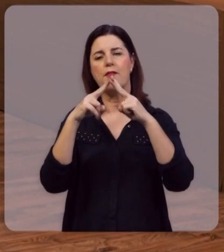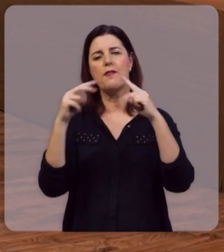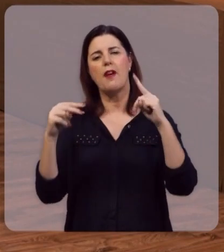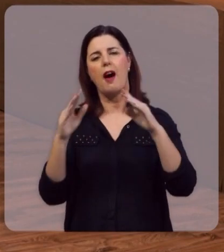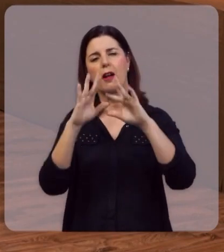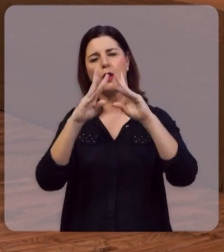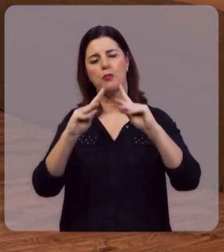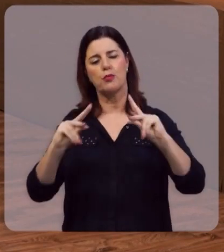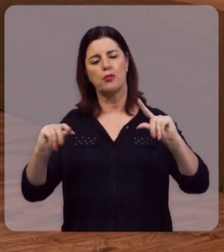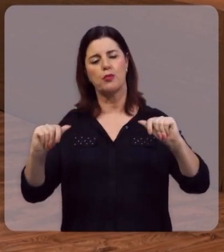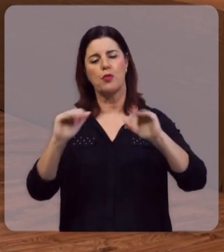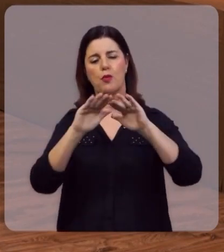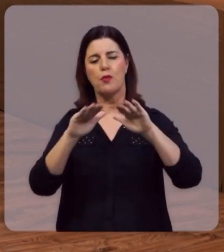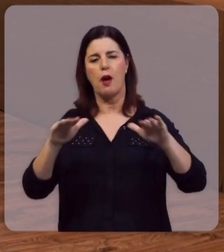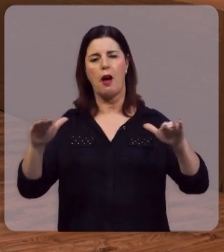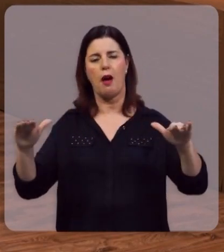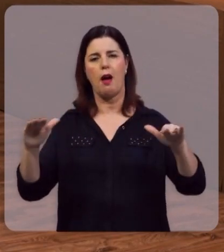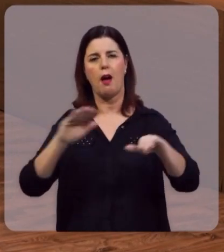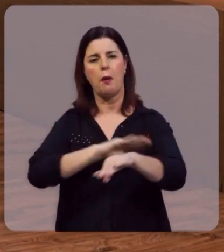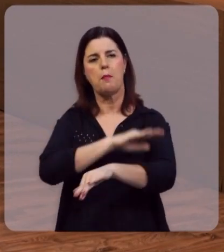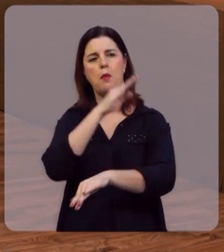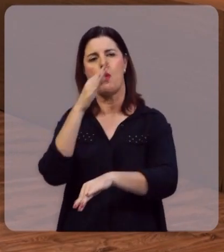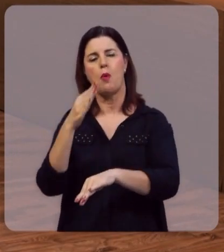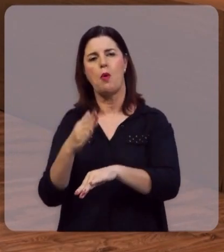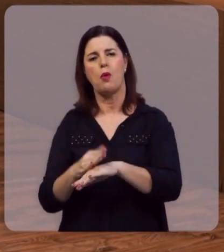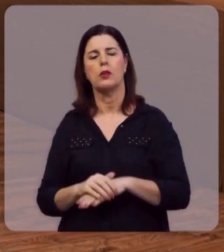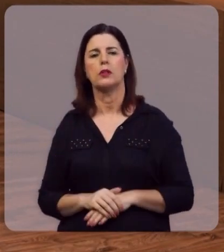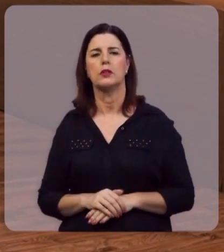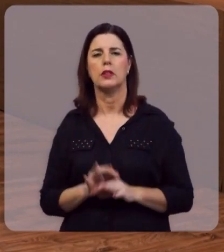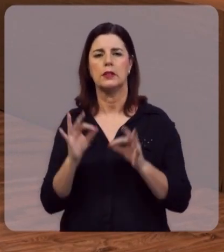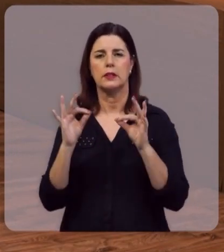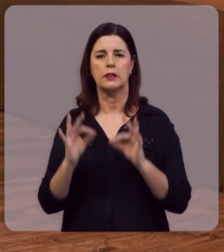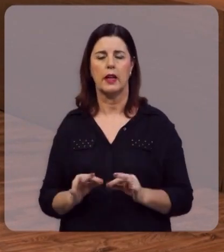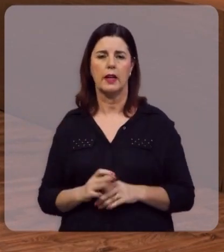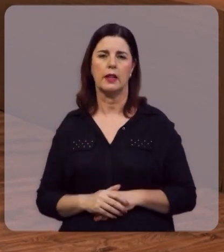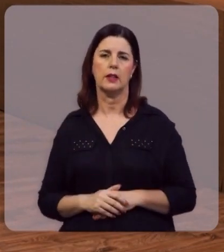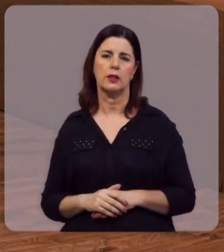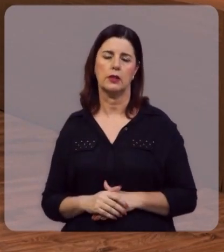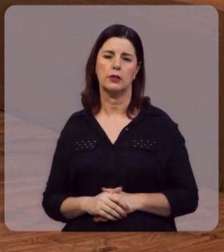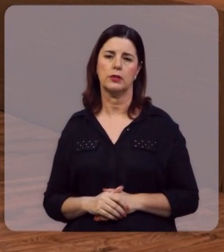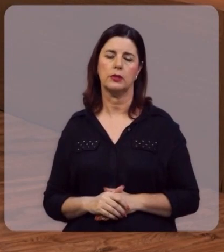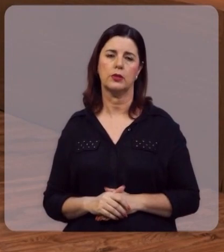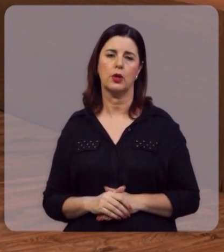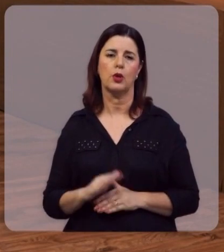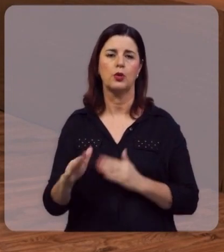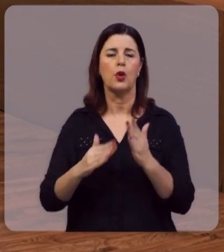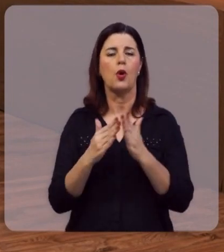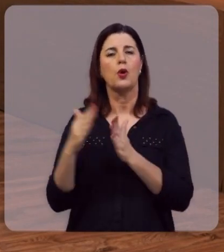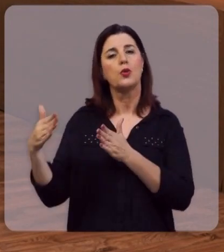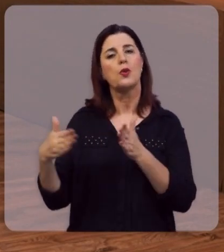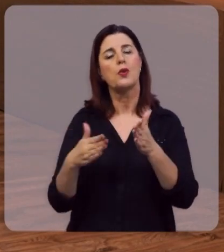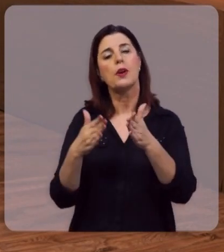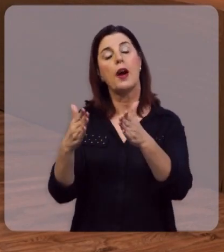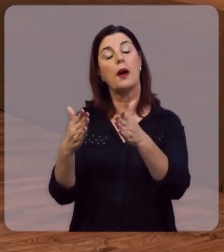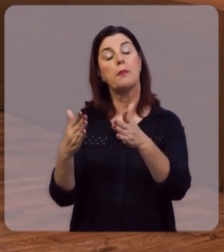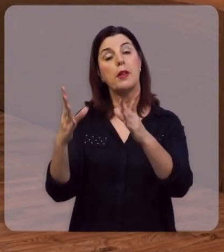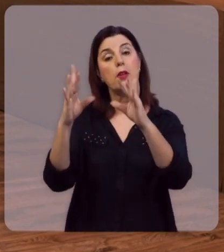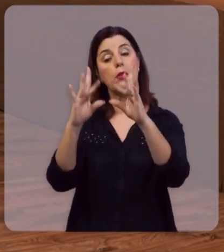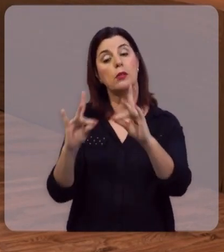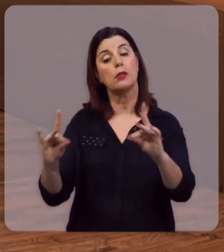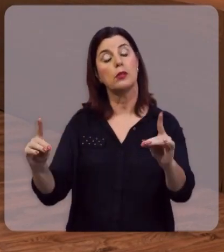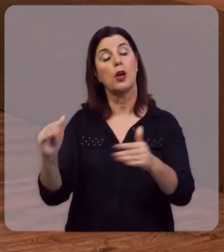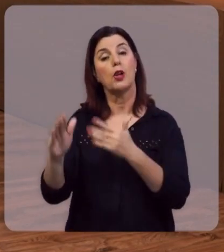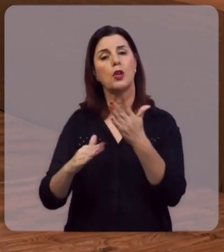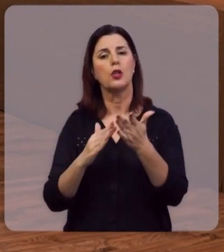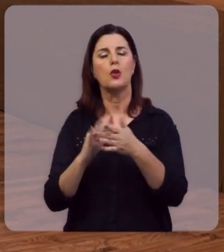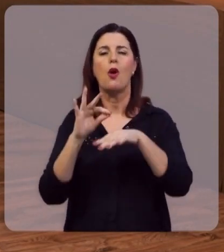será nivelado, todo caminho torto será endireitado, e todo caminho escabroso será aplainado, e assim